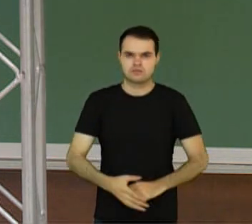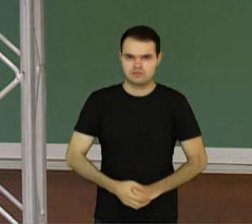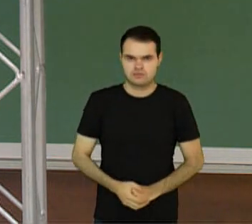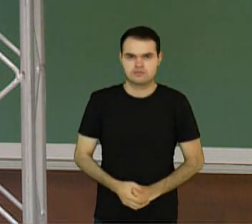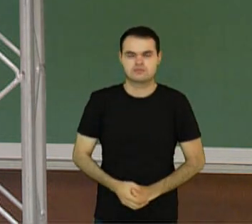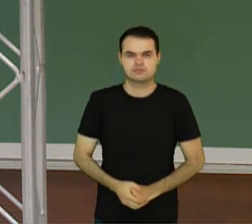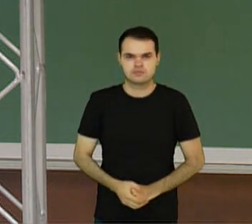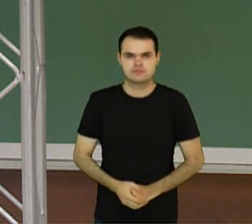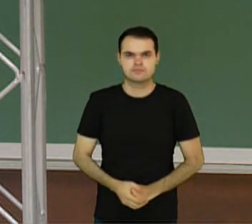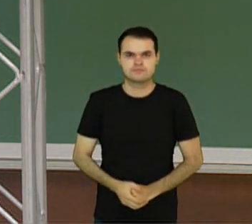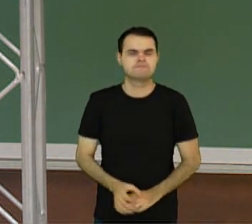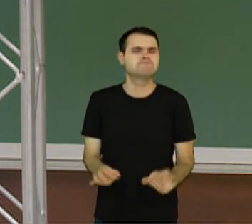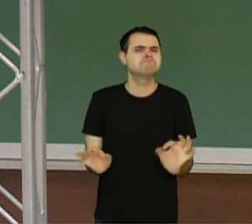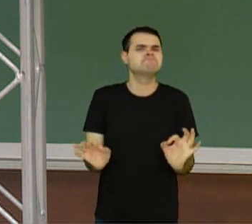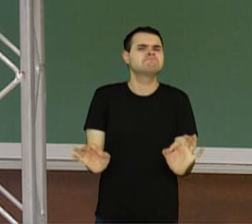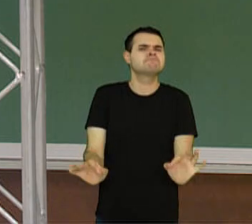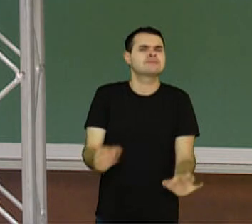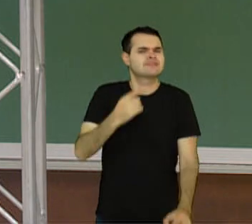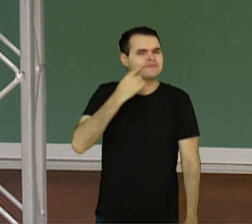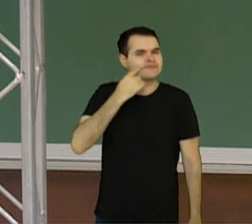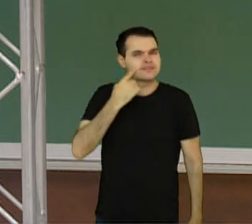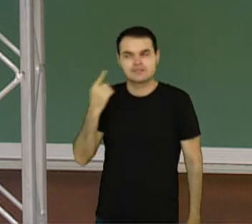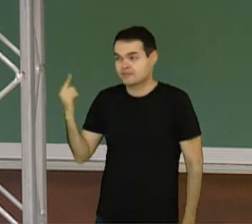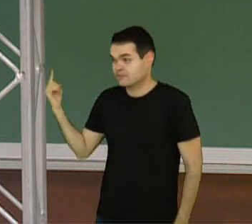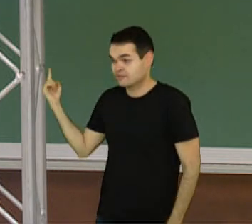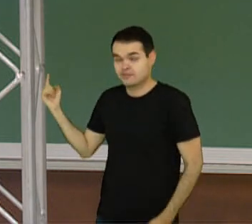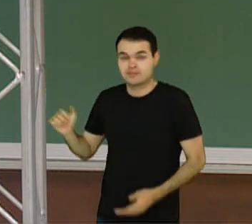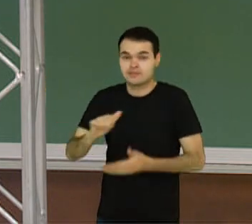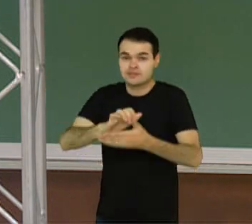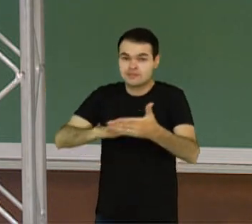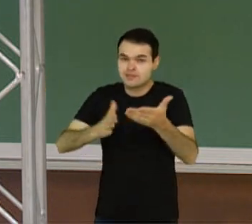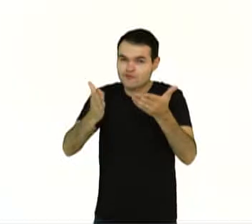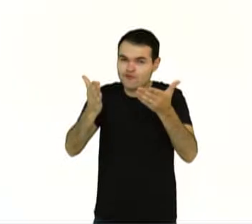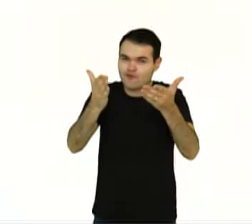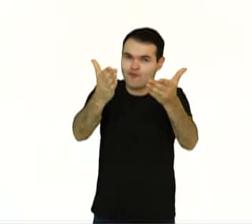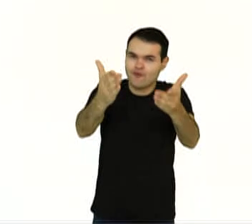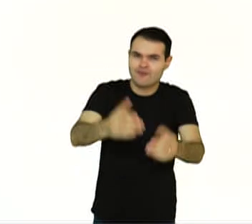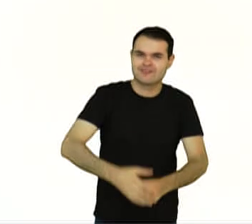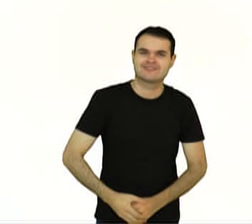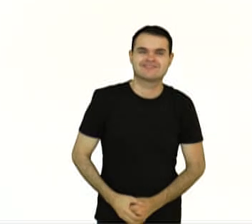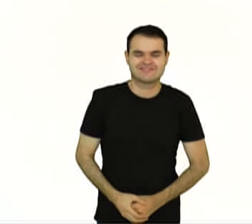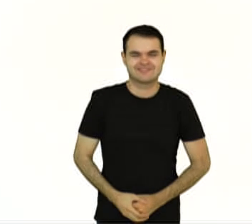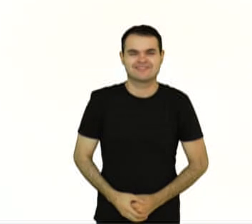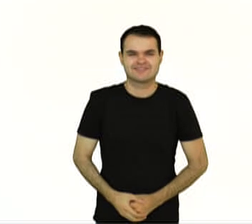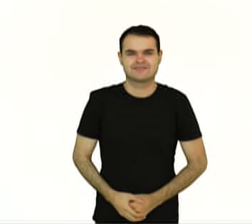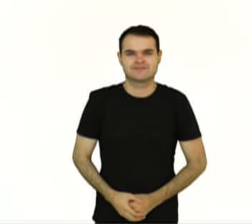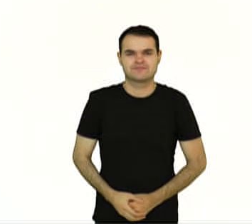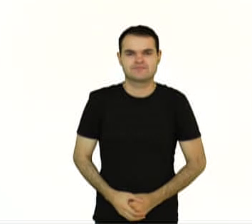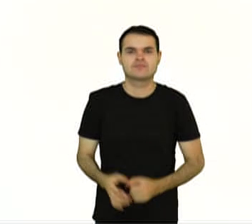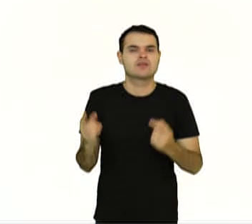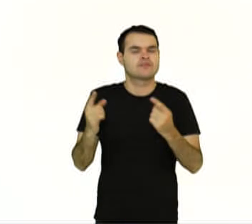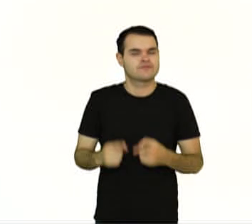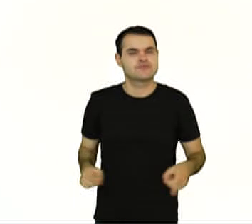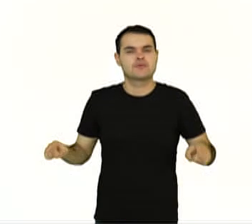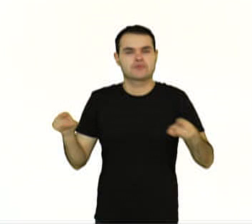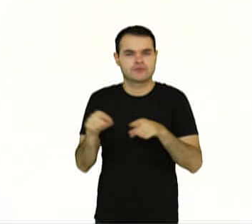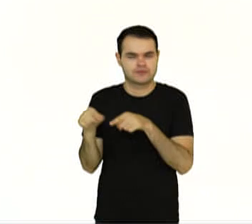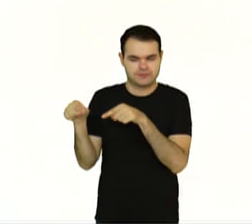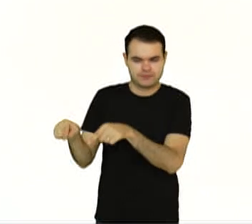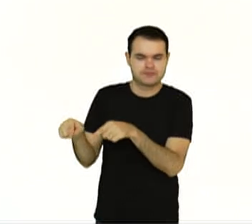Certo. Então vejam esse exercício, agora é com vocês, hein? Voltando à situação da